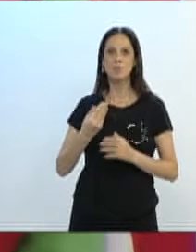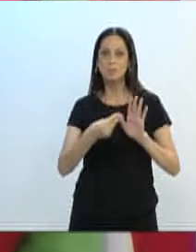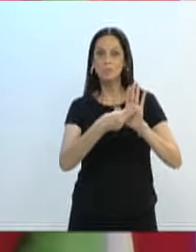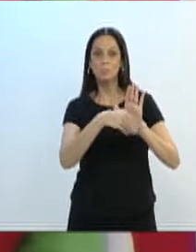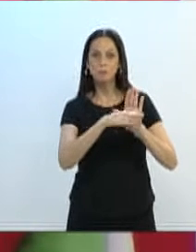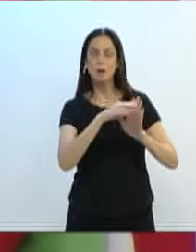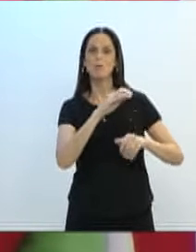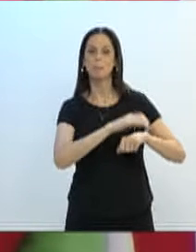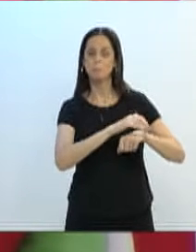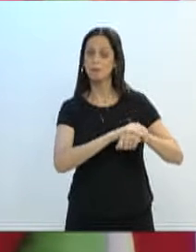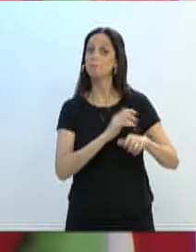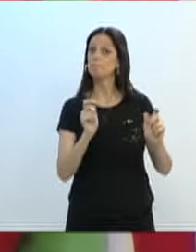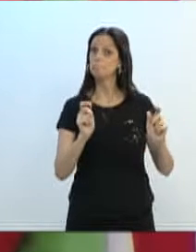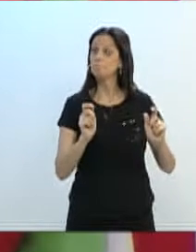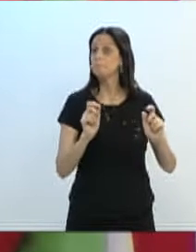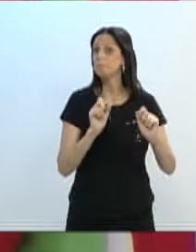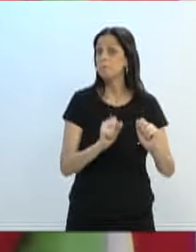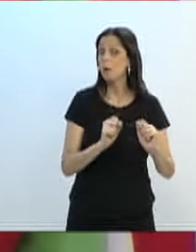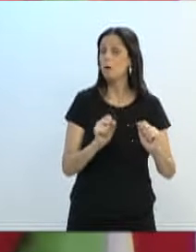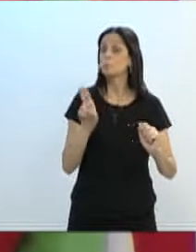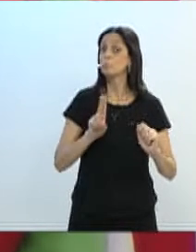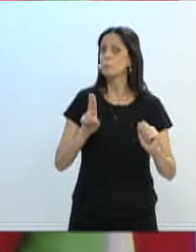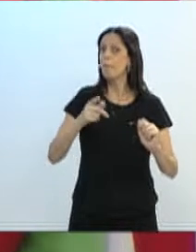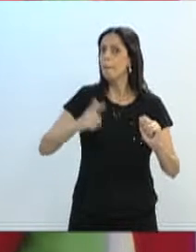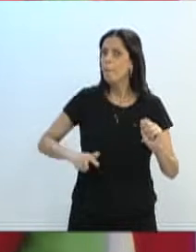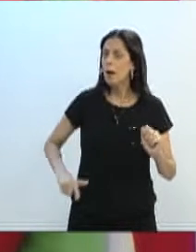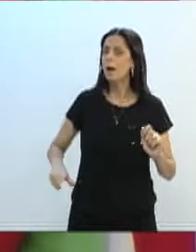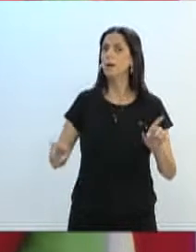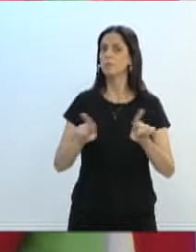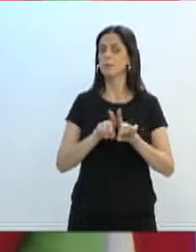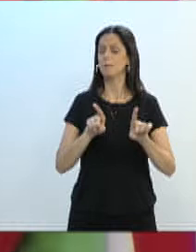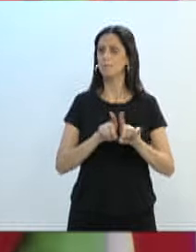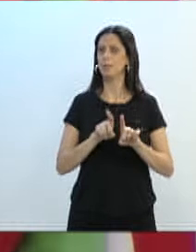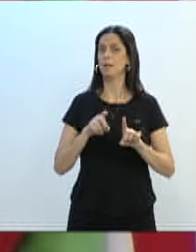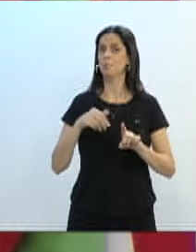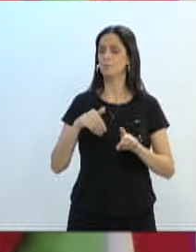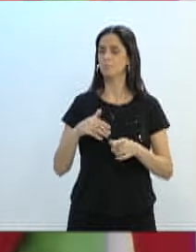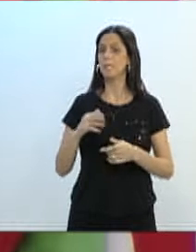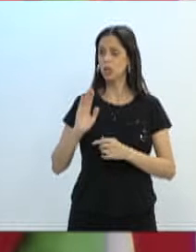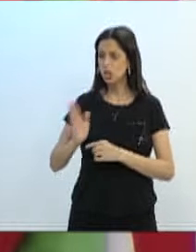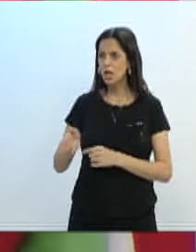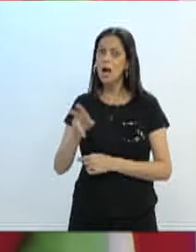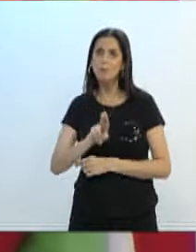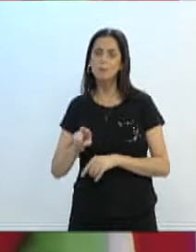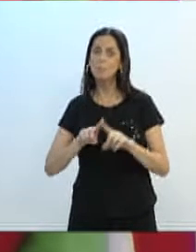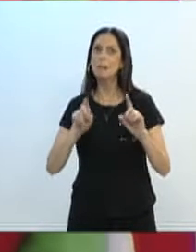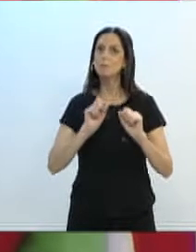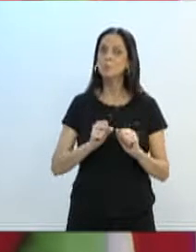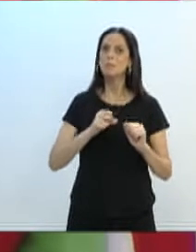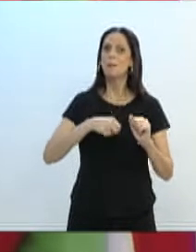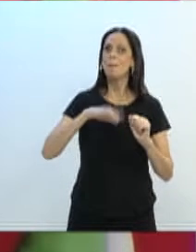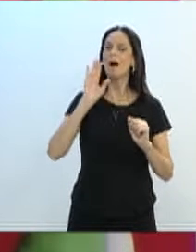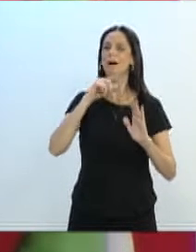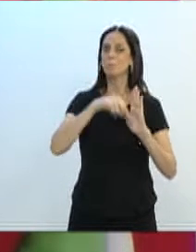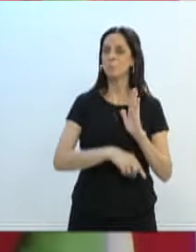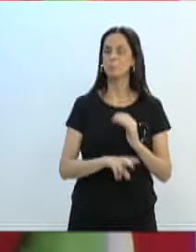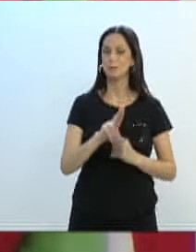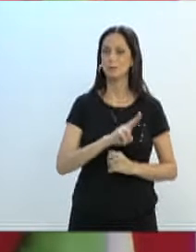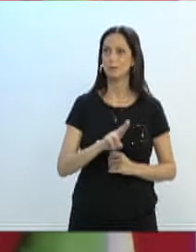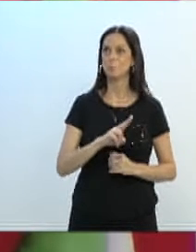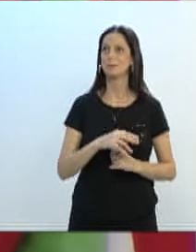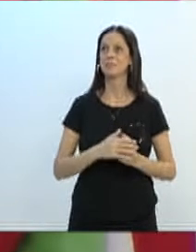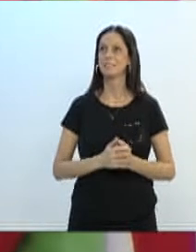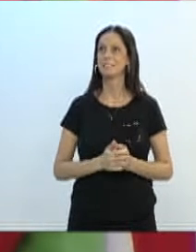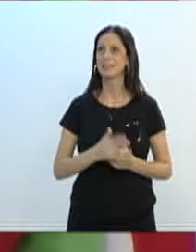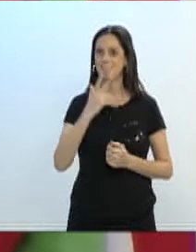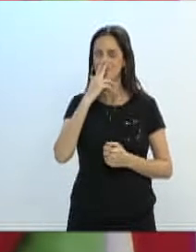que também é uma ferramenta que ela pode ser um pouco mais aproveitada, né, de maneira mais fundamental. Existe uma espécie de disputa aí para quem